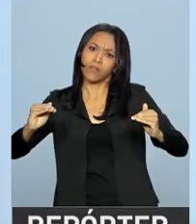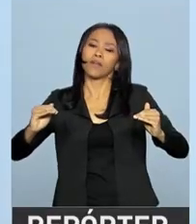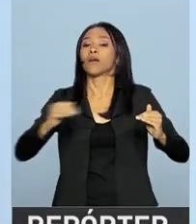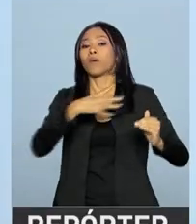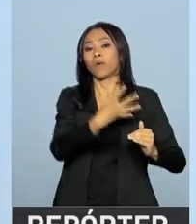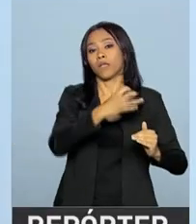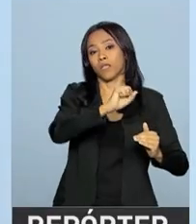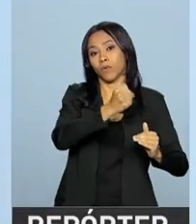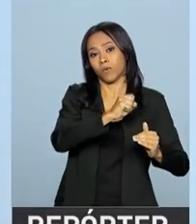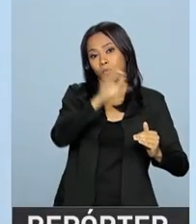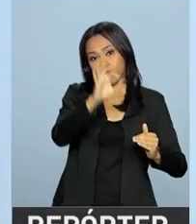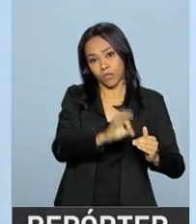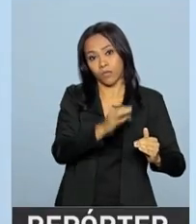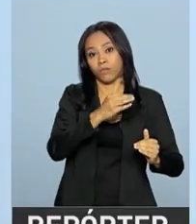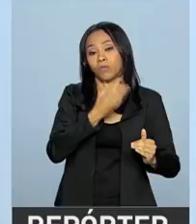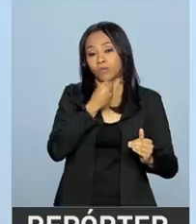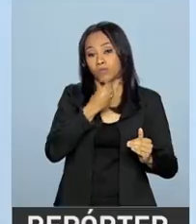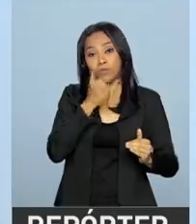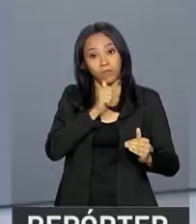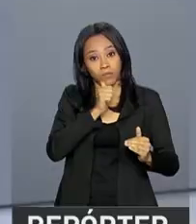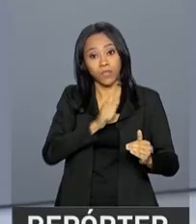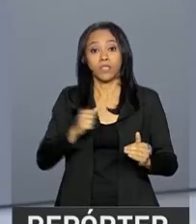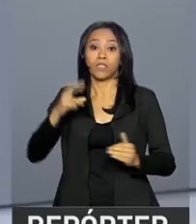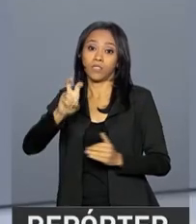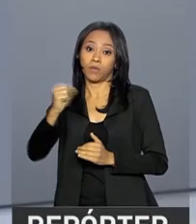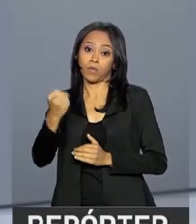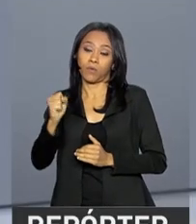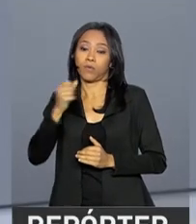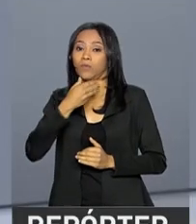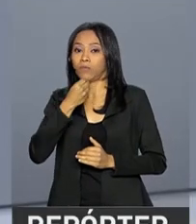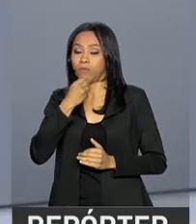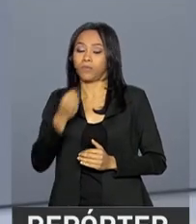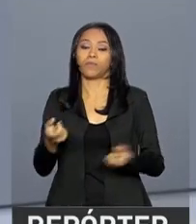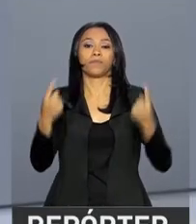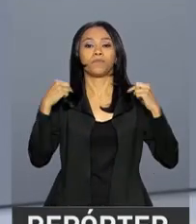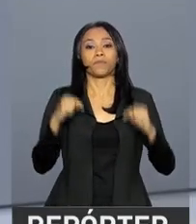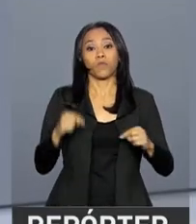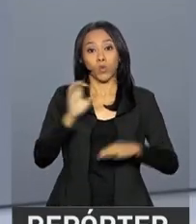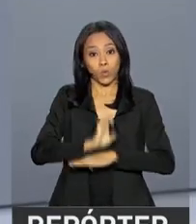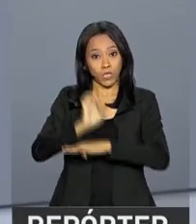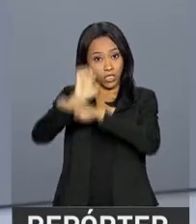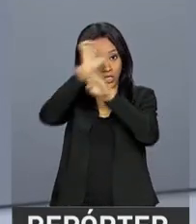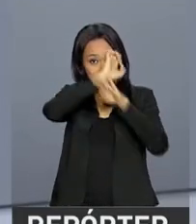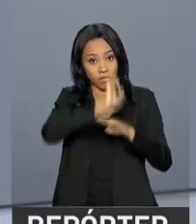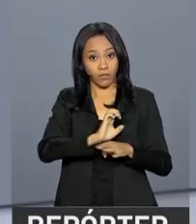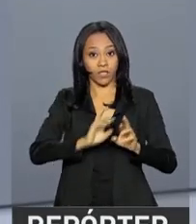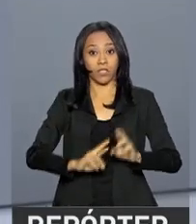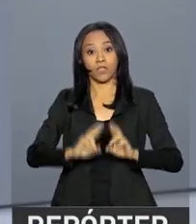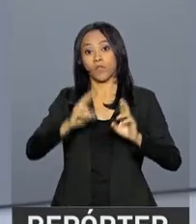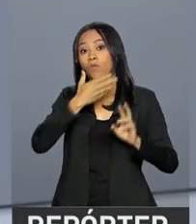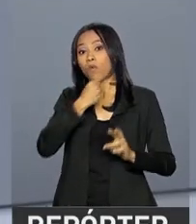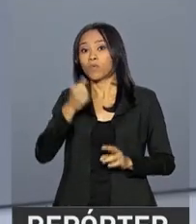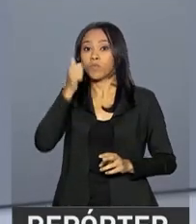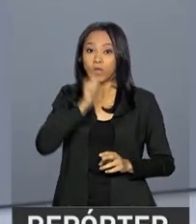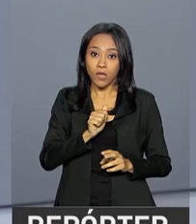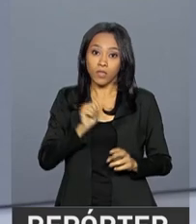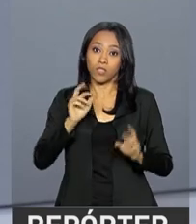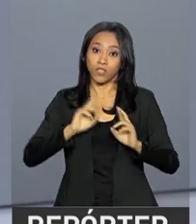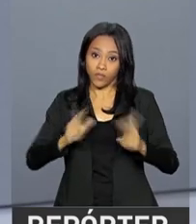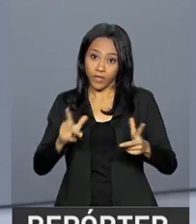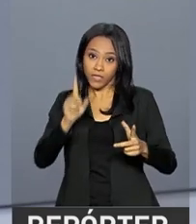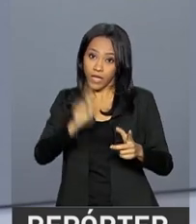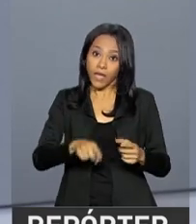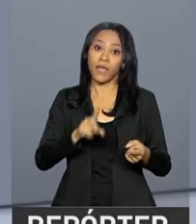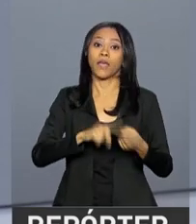e 58% masculina. Os estados em que a diferença entre homens e mulheres no mercado de trabalho é menor